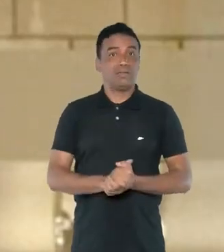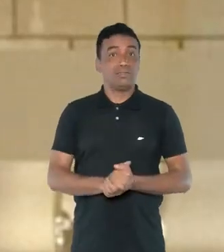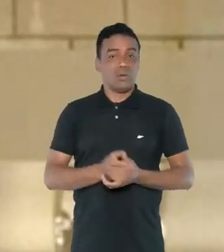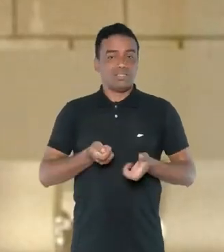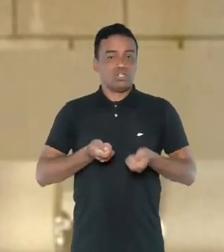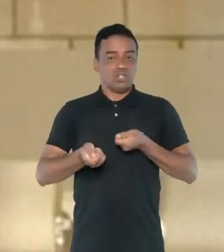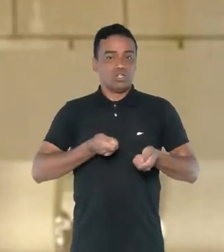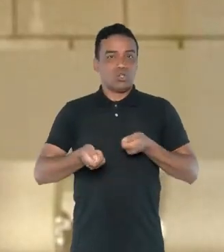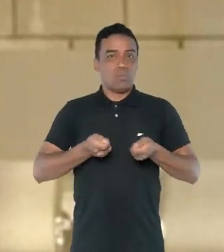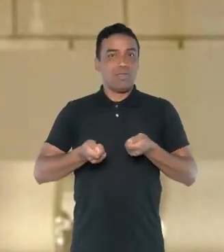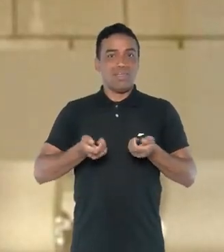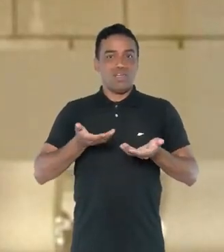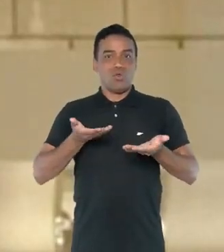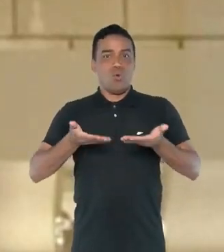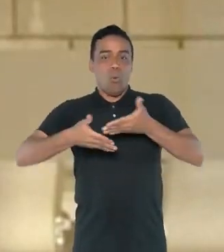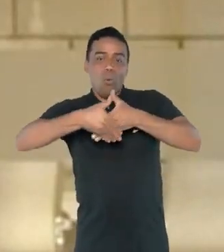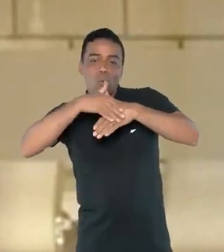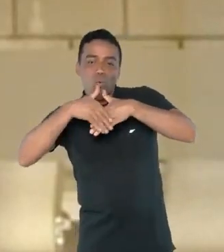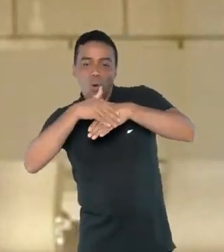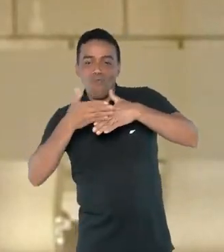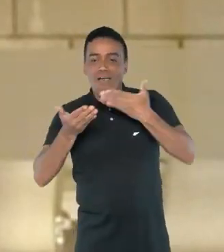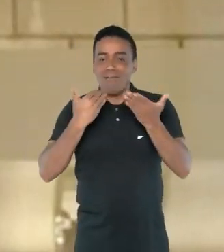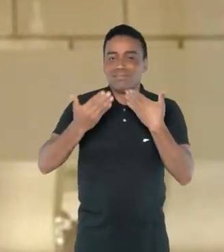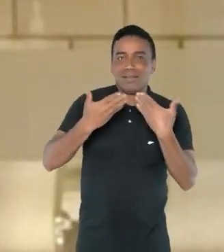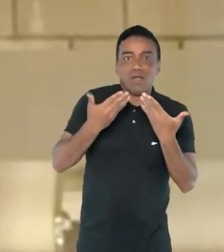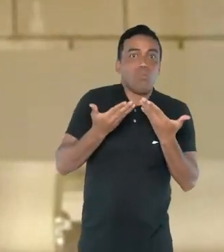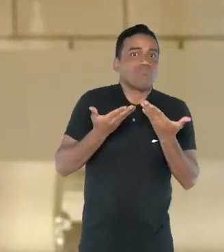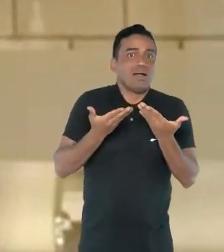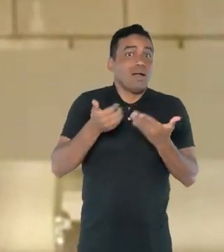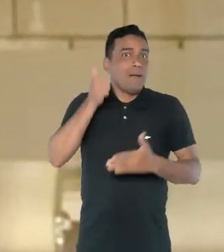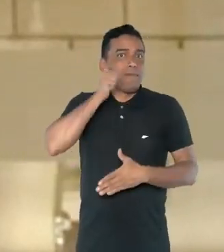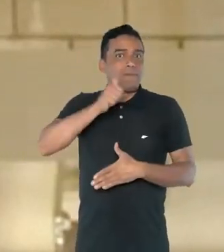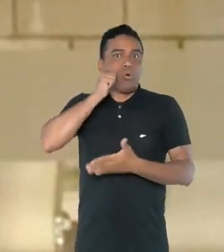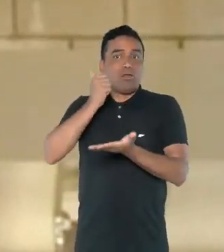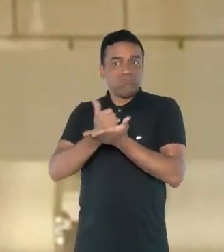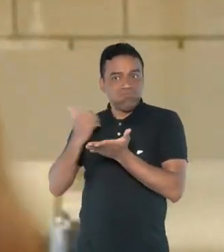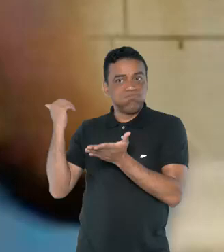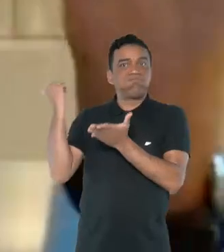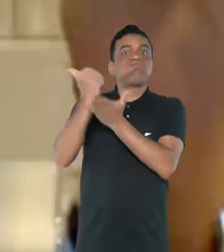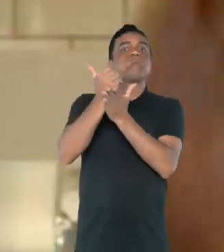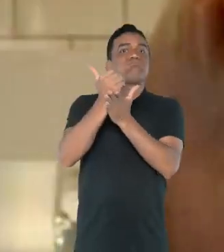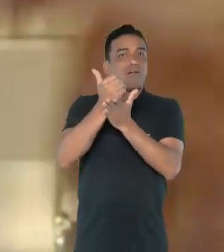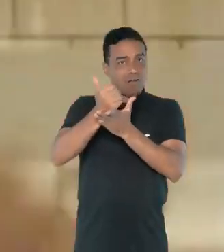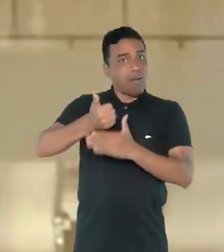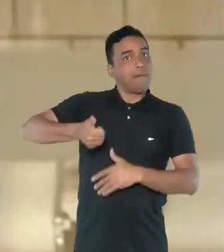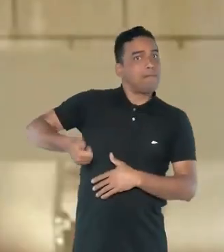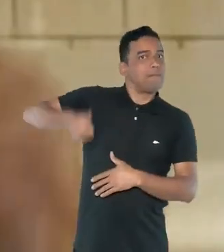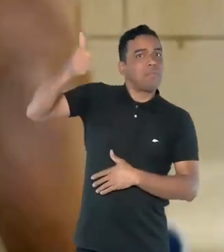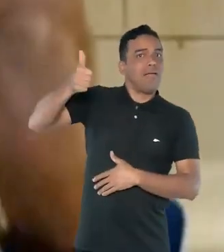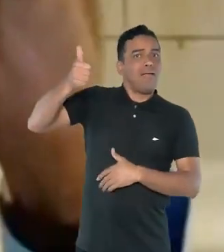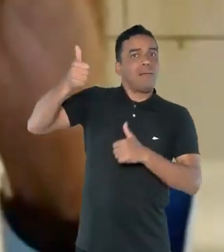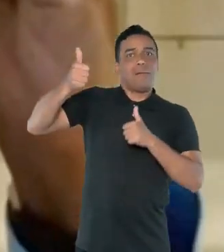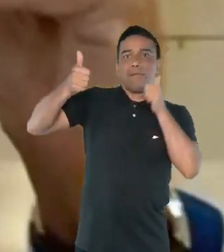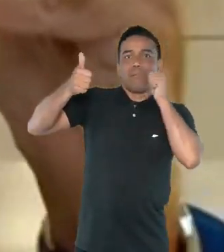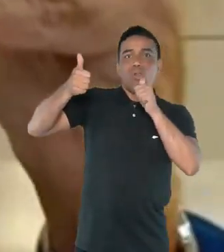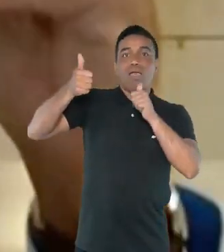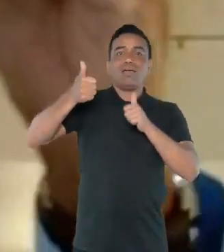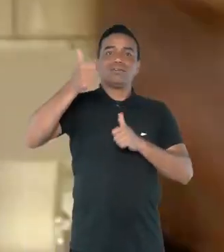esse domínio da boa conversação, de certa forma, colocava a mulher à frente do homem